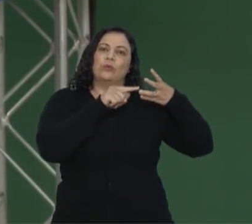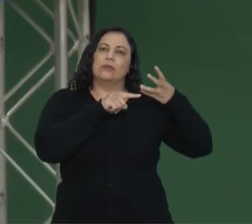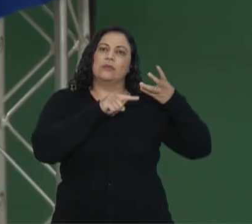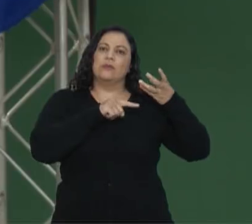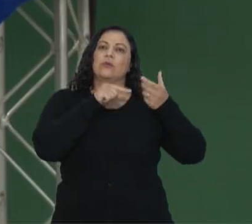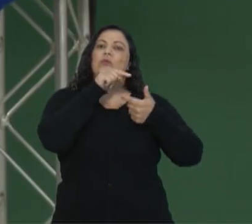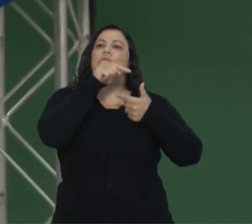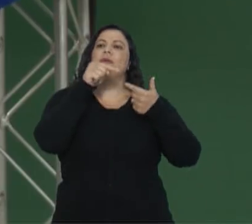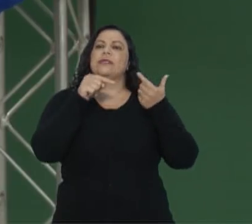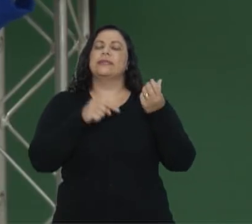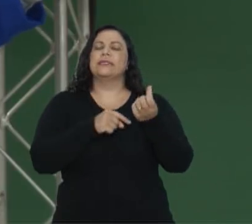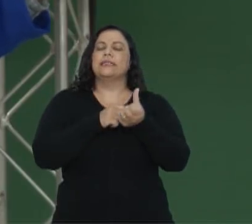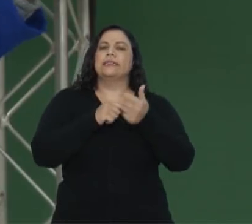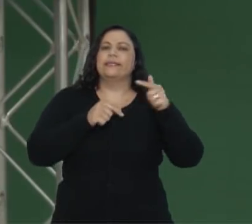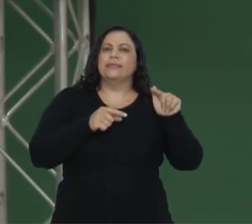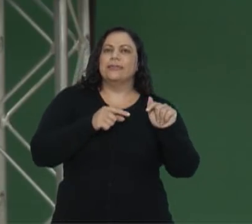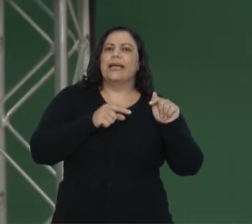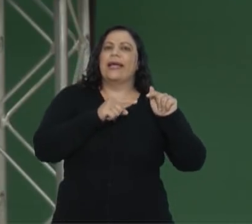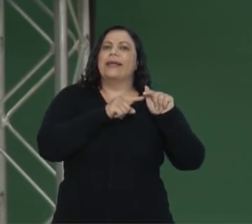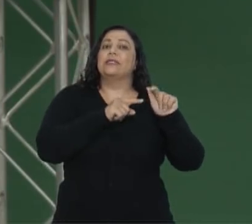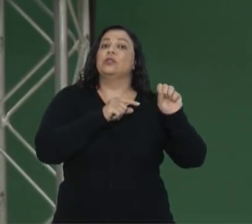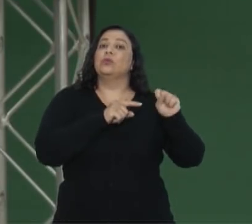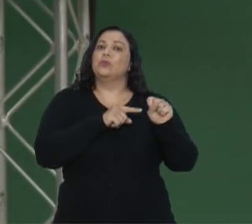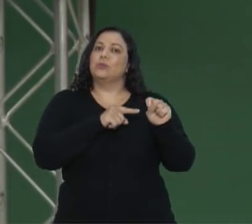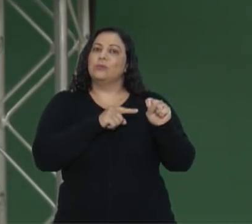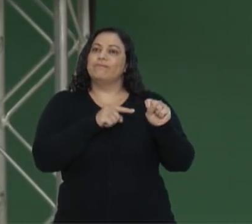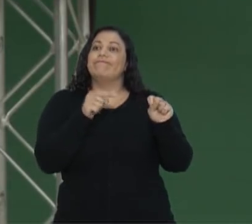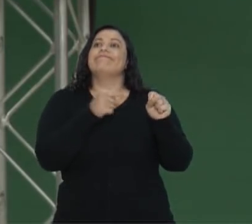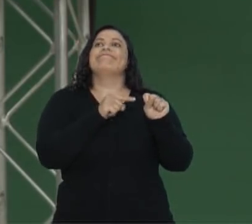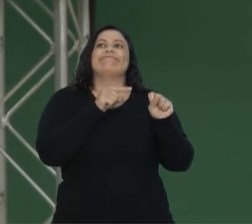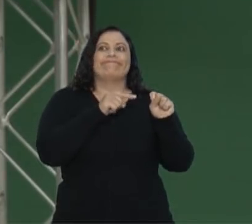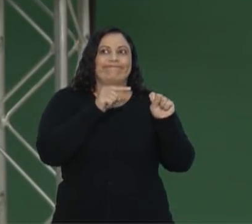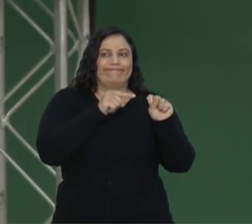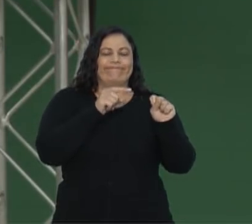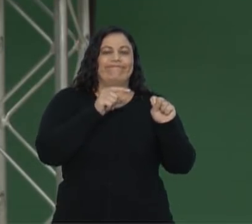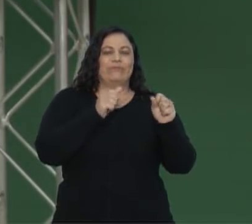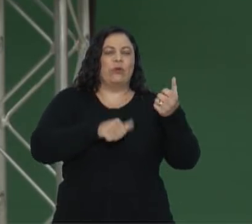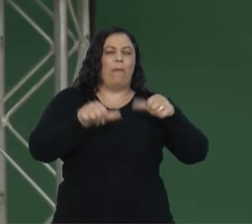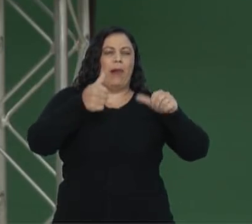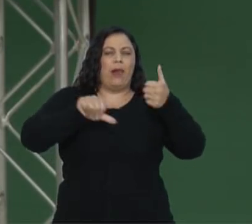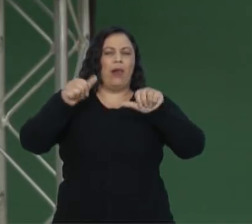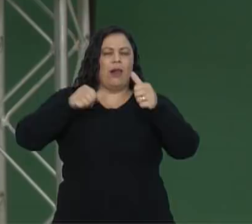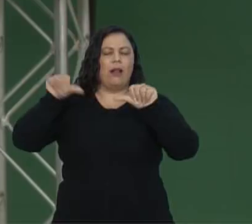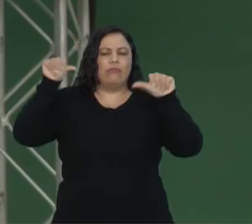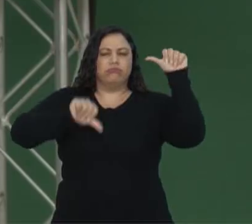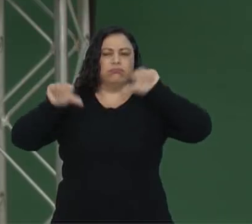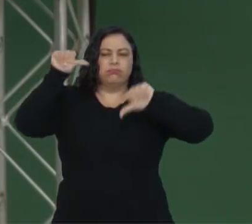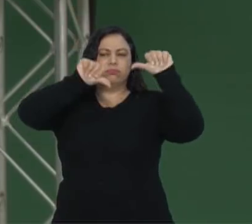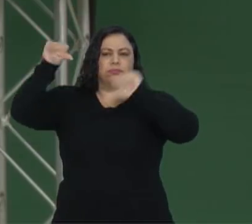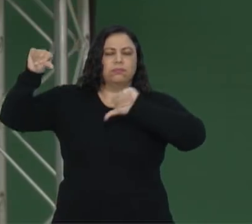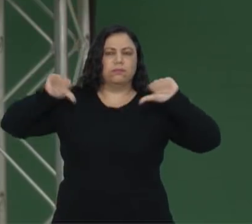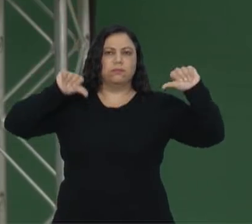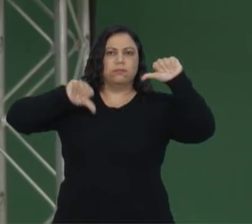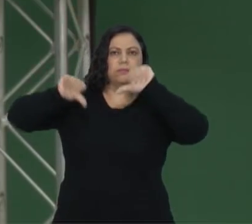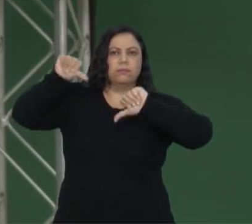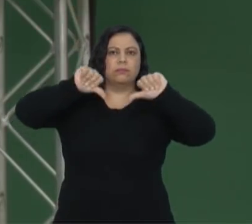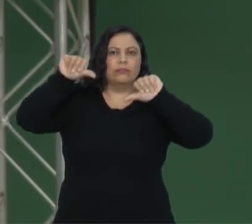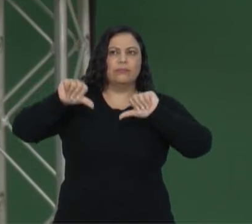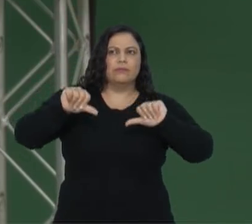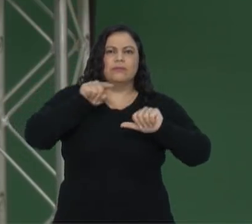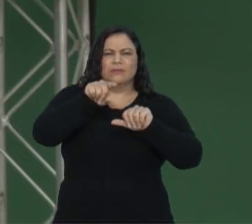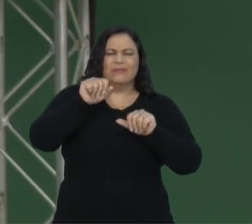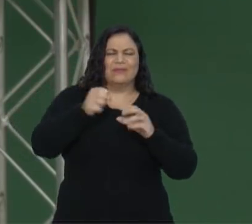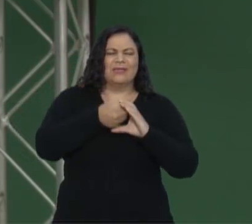5, 6, 7, 8 reagentes diferentes. Vocês concordam comigo que cada um deles tem